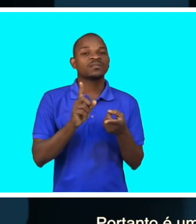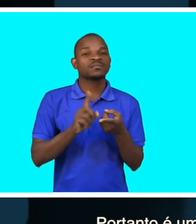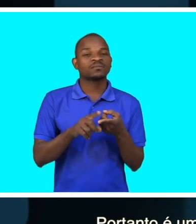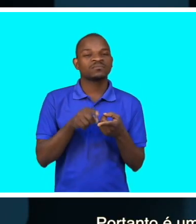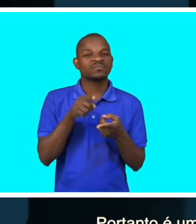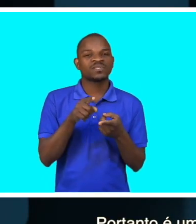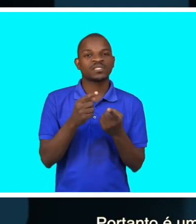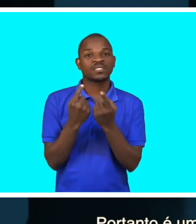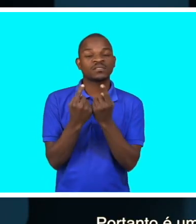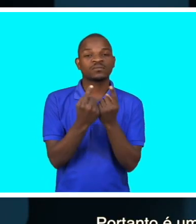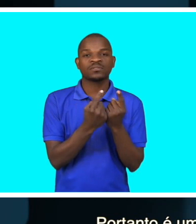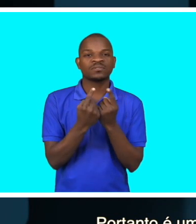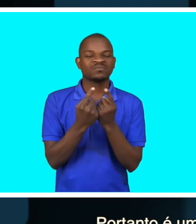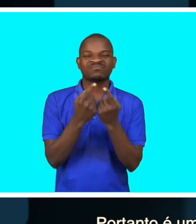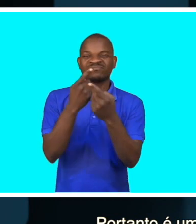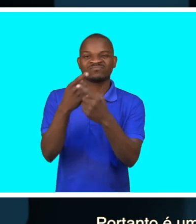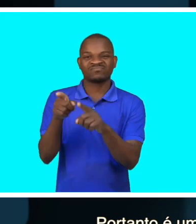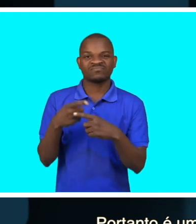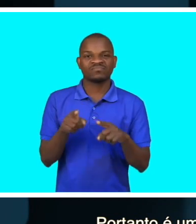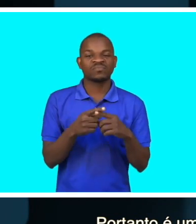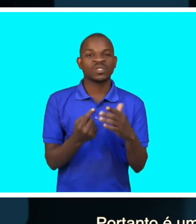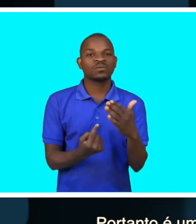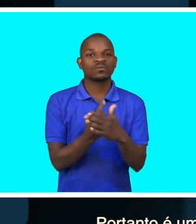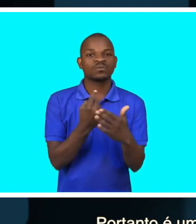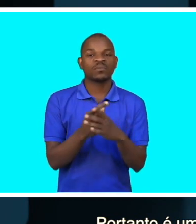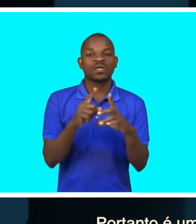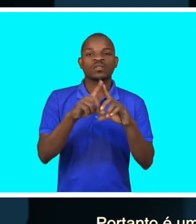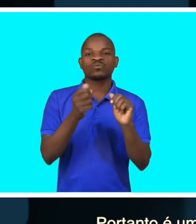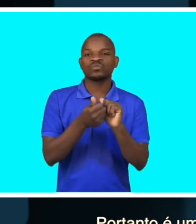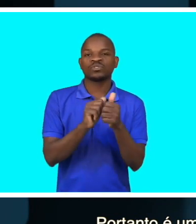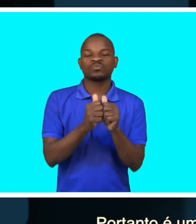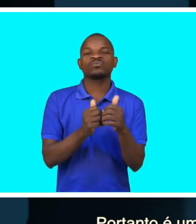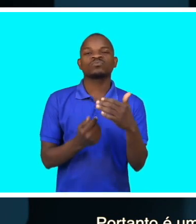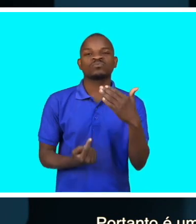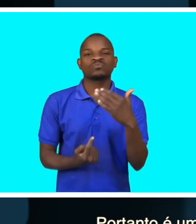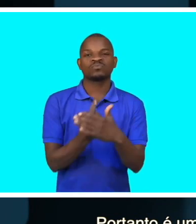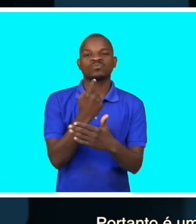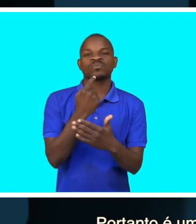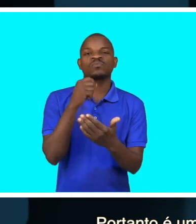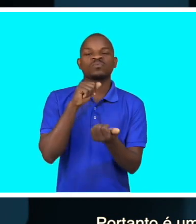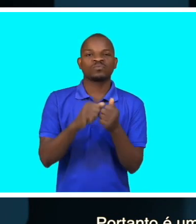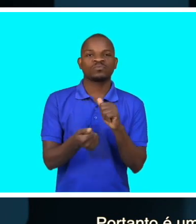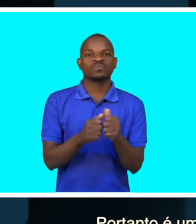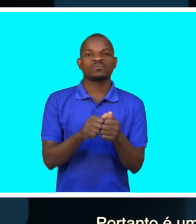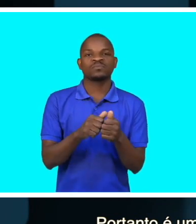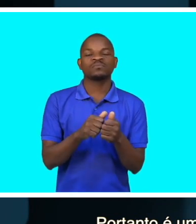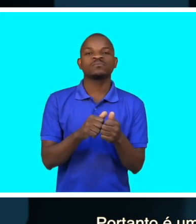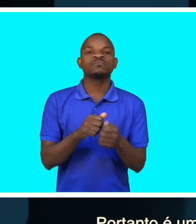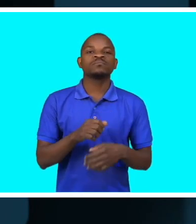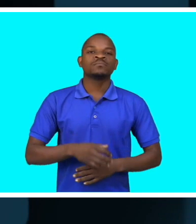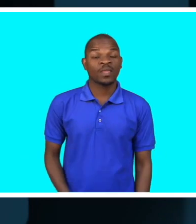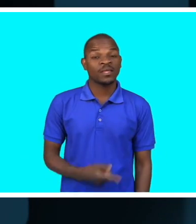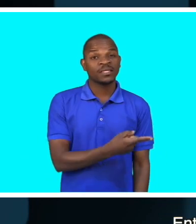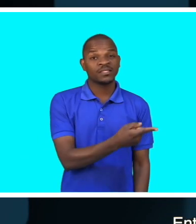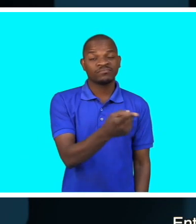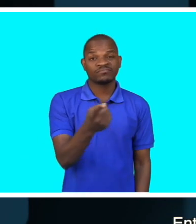Portanto, é uma série de coisas que fazem com que o nosso desporto tenha esse tipo de comportamento.